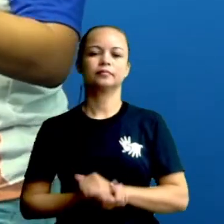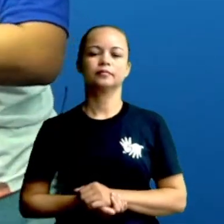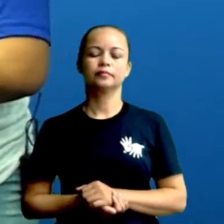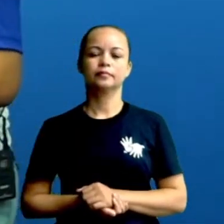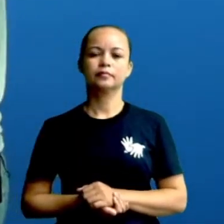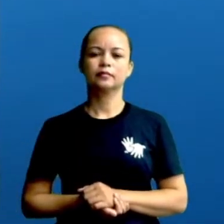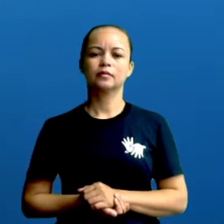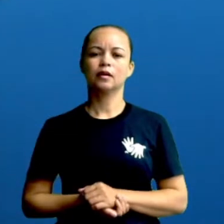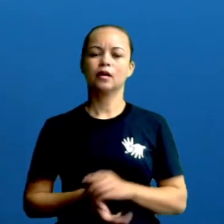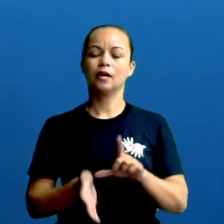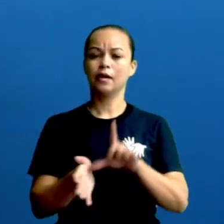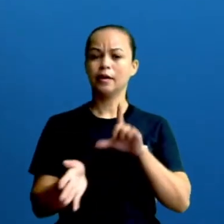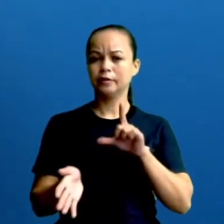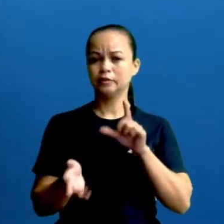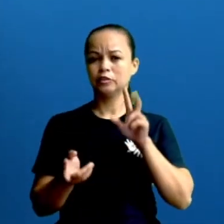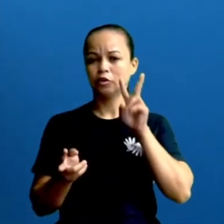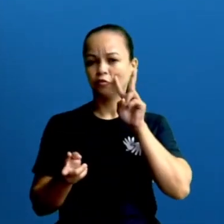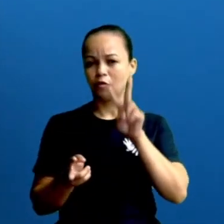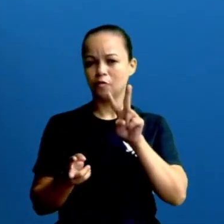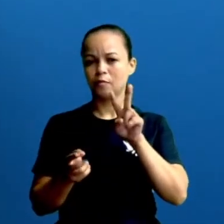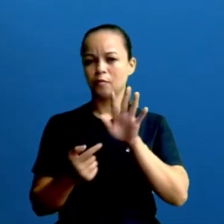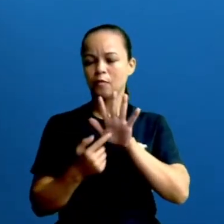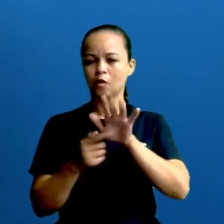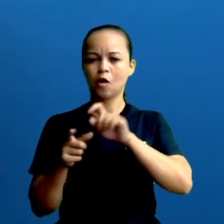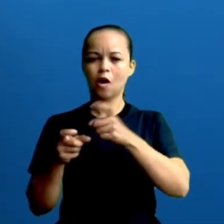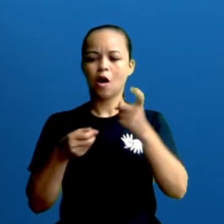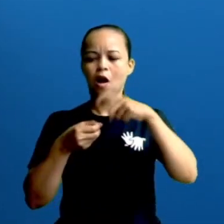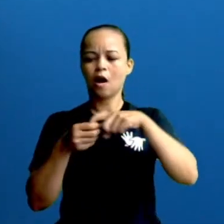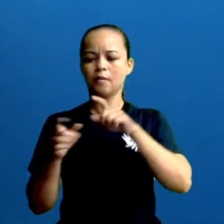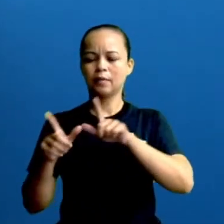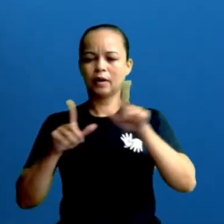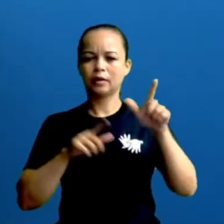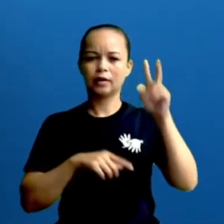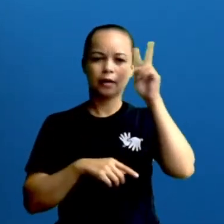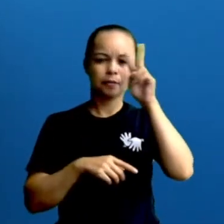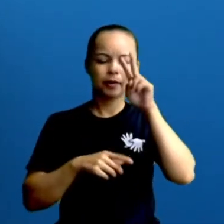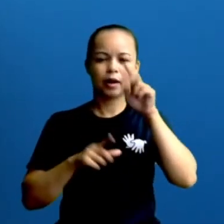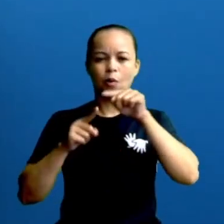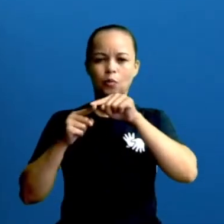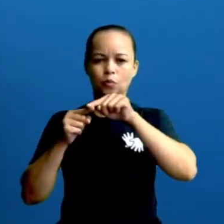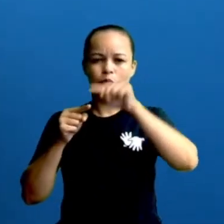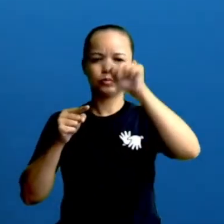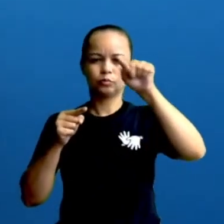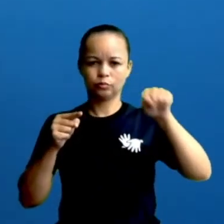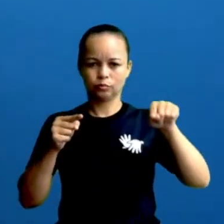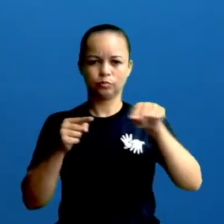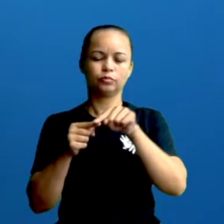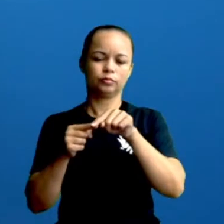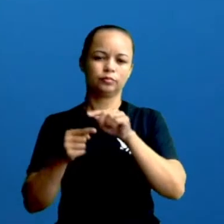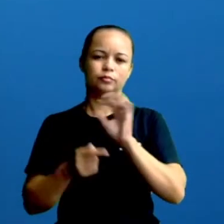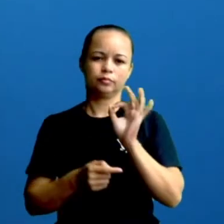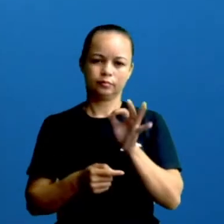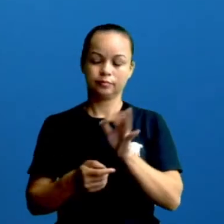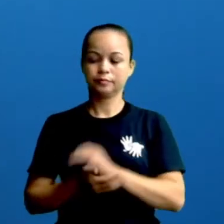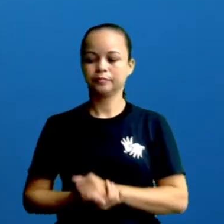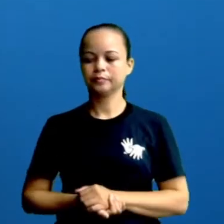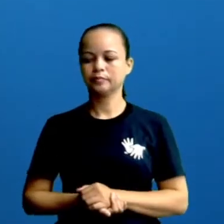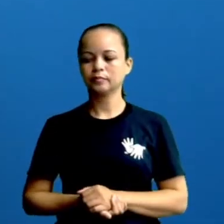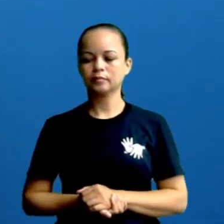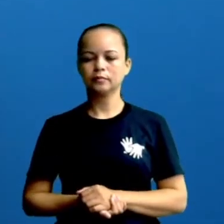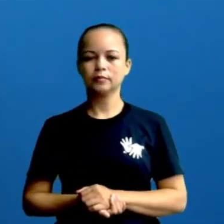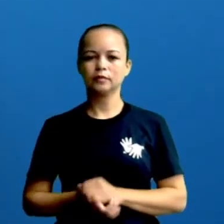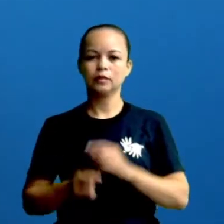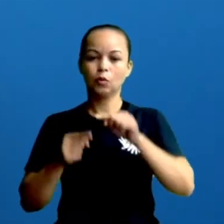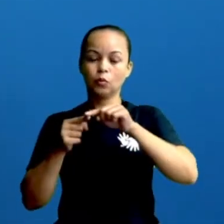Antes disso, vou voltar aqui só um pouquinho o slide, só para a gente recordar um pouquinho o triângulo, tá? Então, o